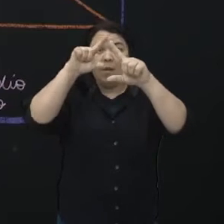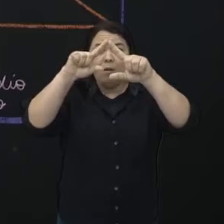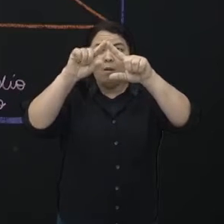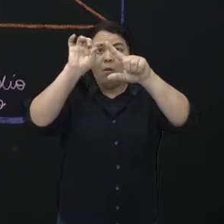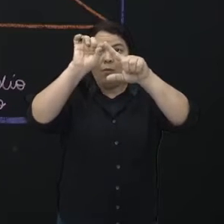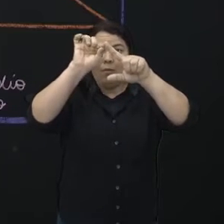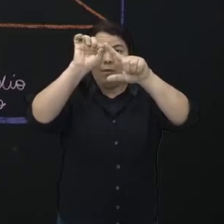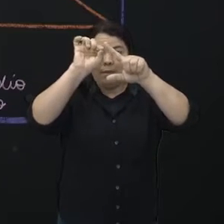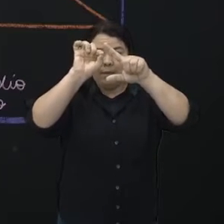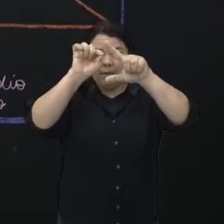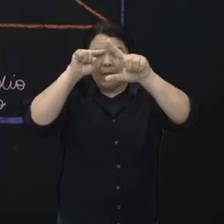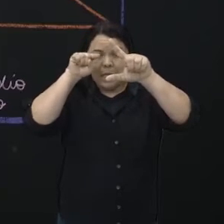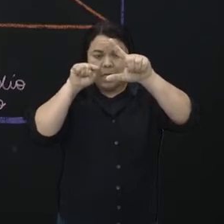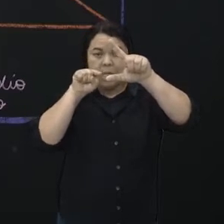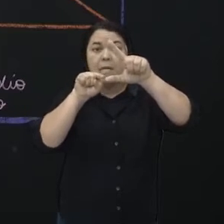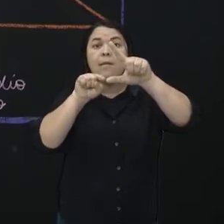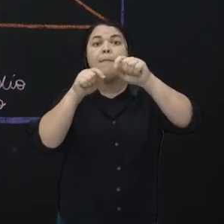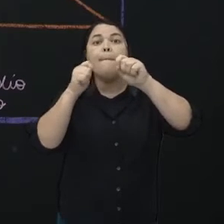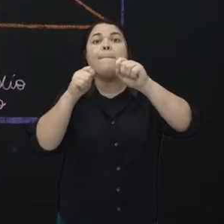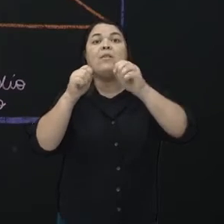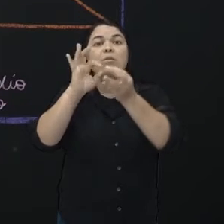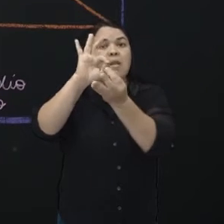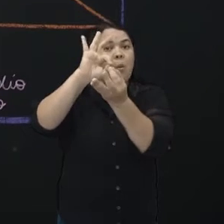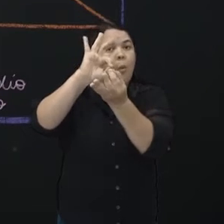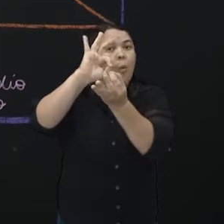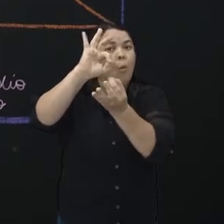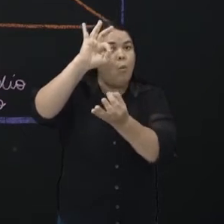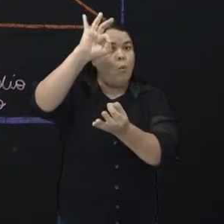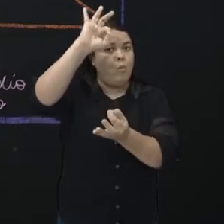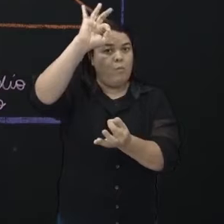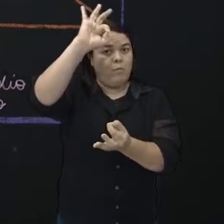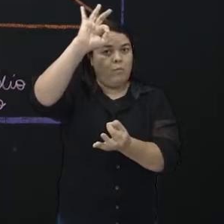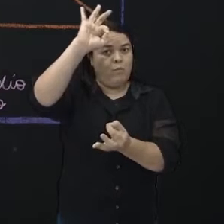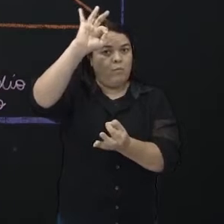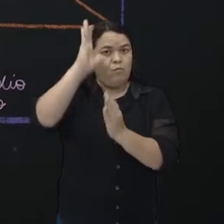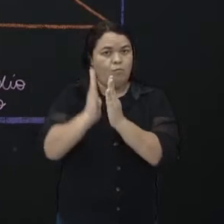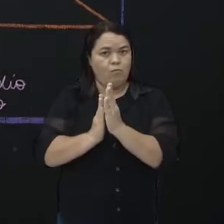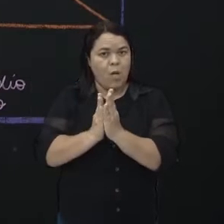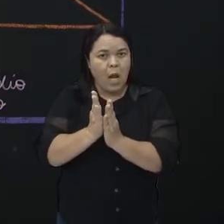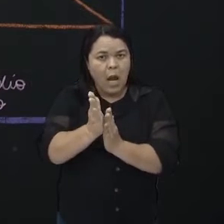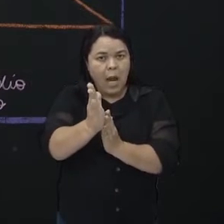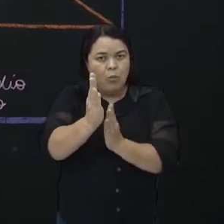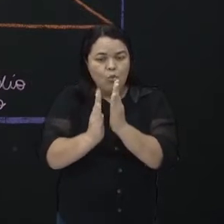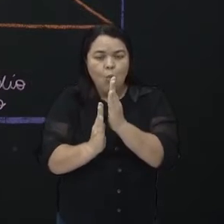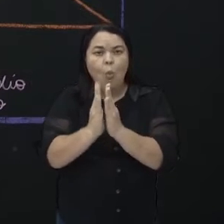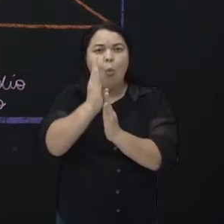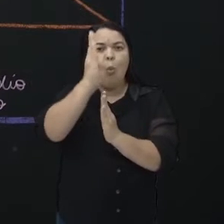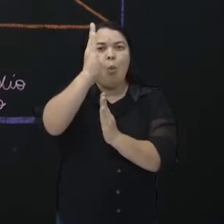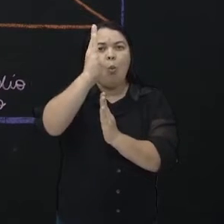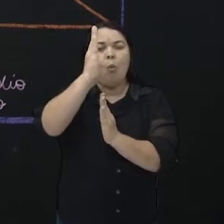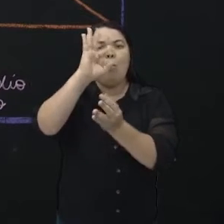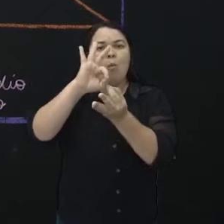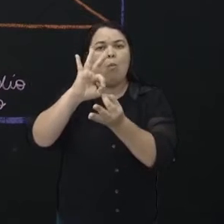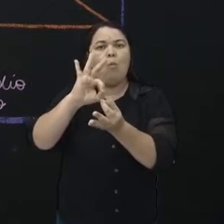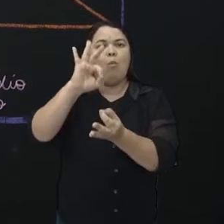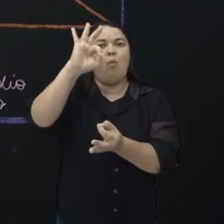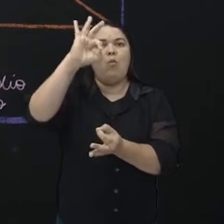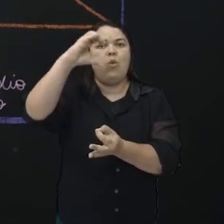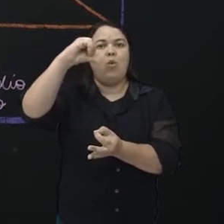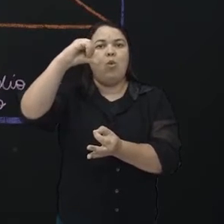cima desse vértice e chega ao lado oposto. Para que uma seviana ela represente uma altura,